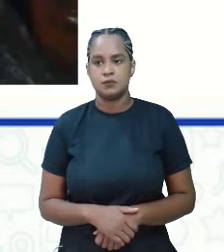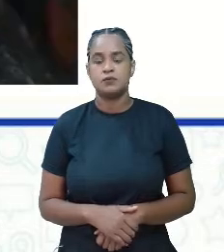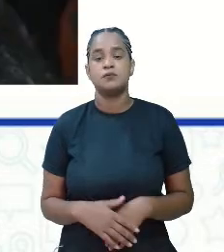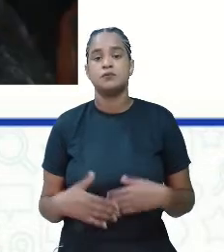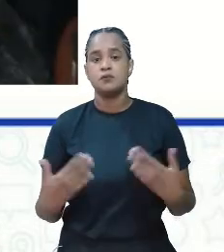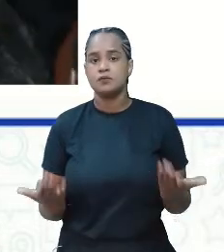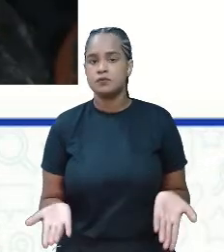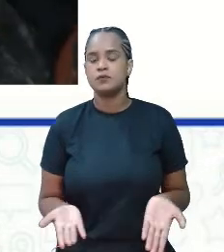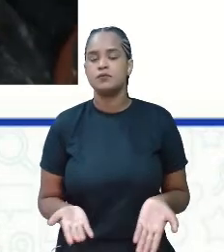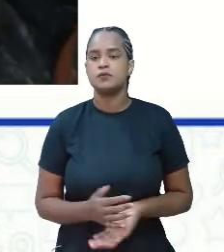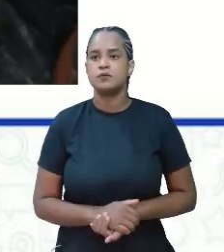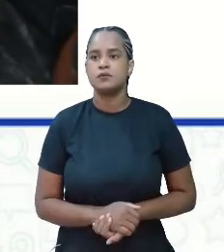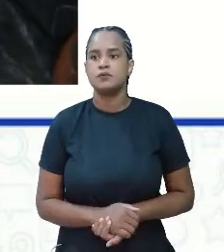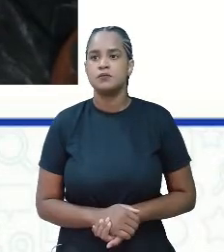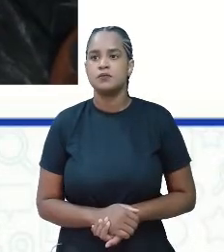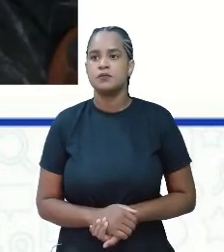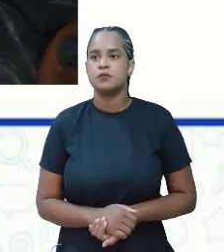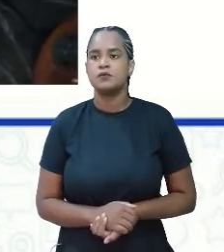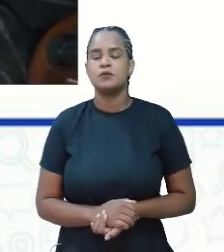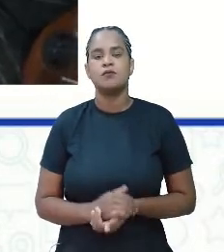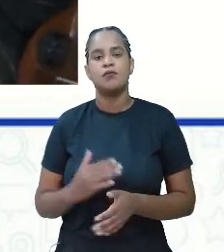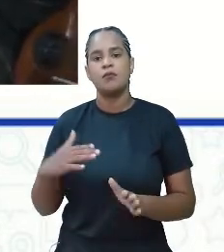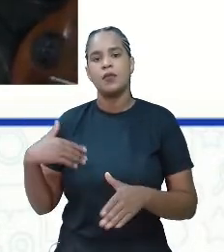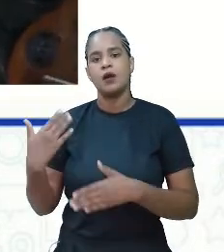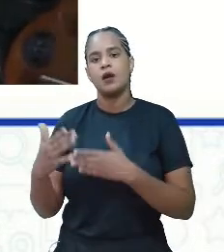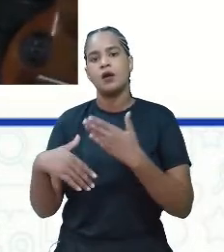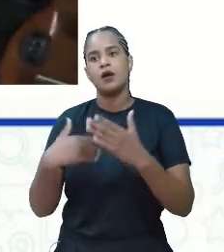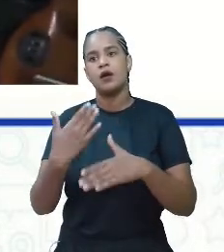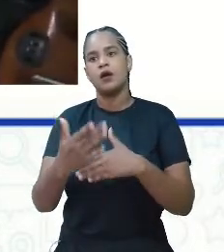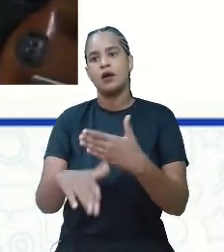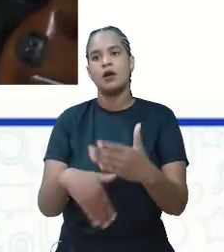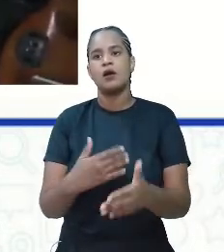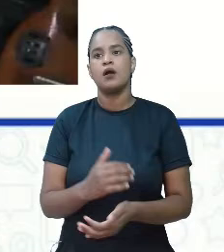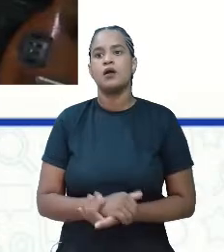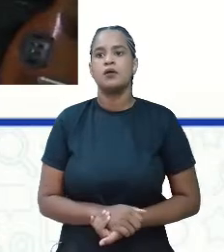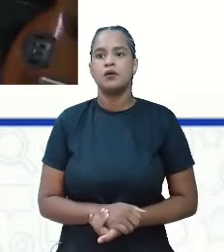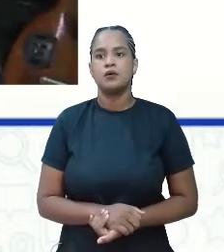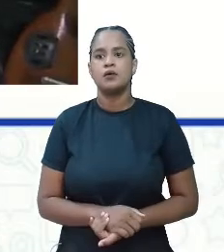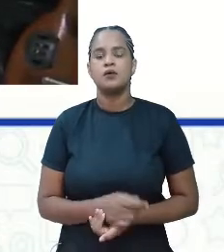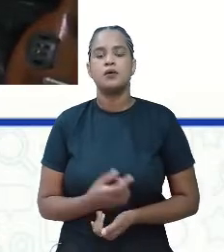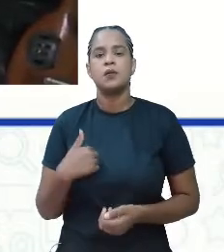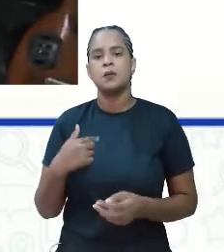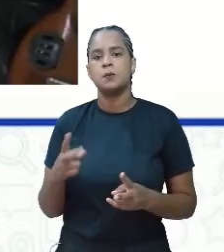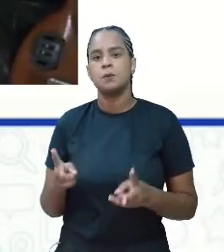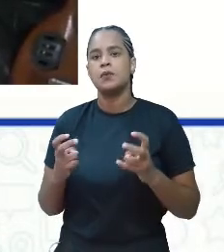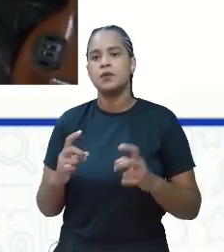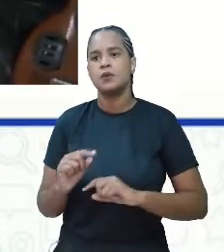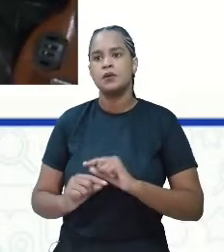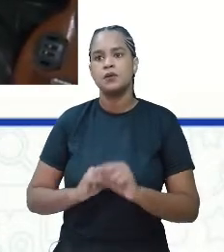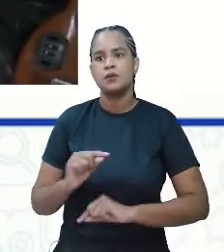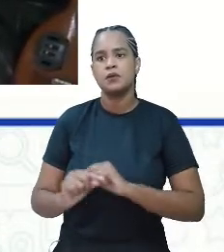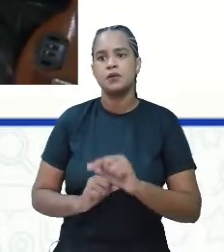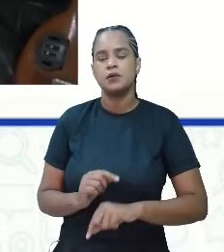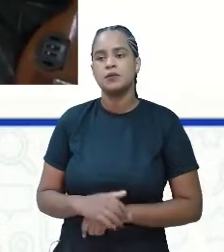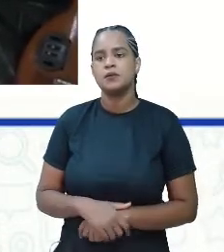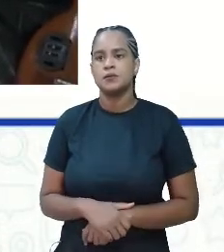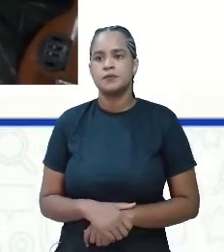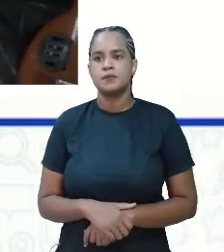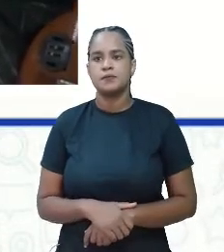Aí, com o passar do tempo, a gente vem percebendo,